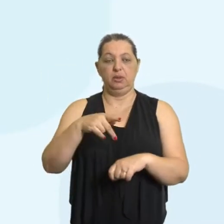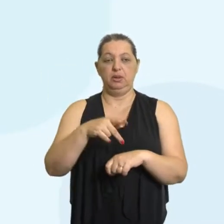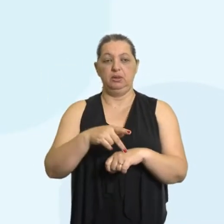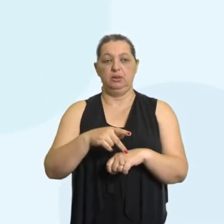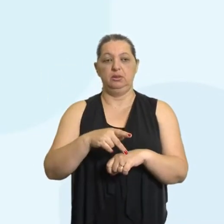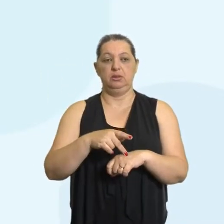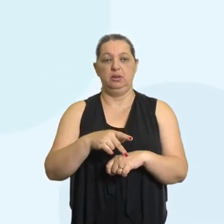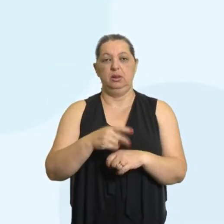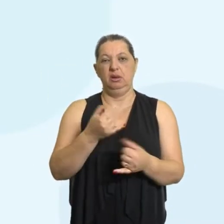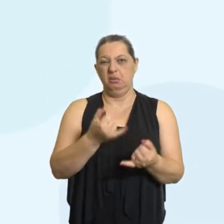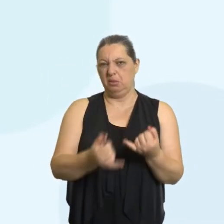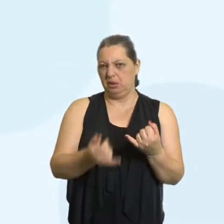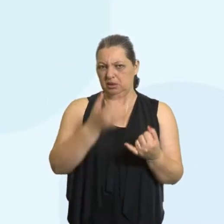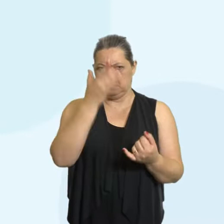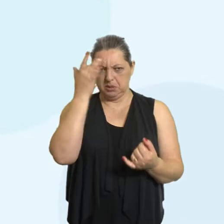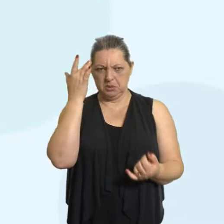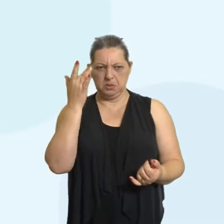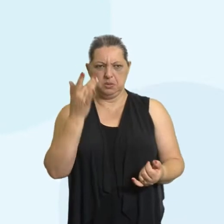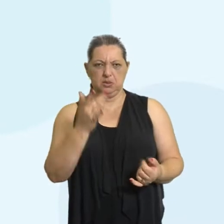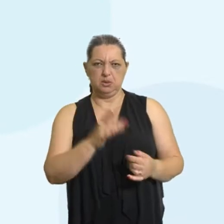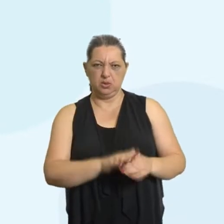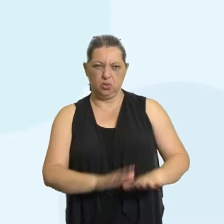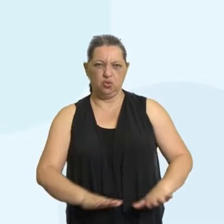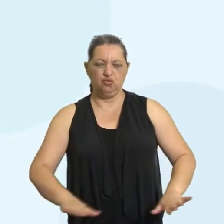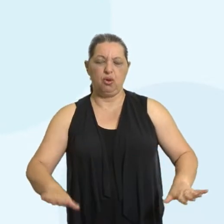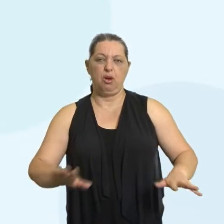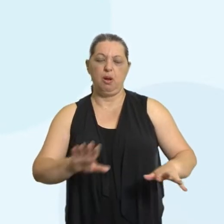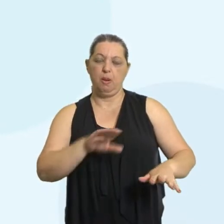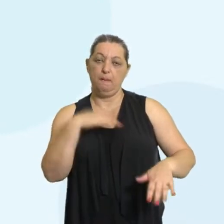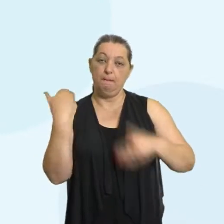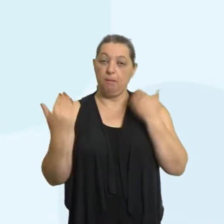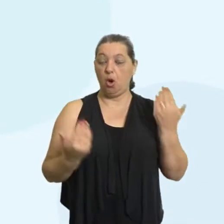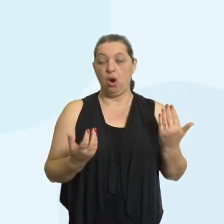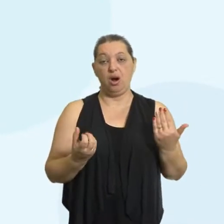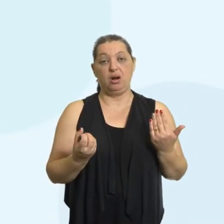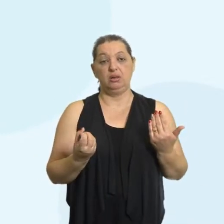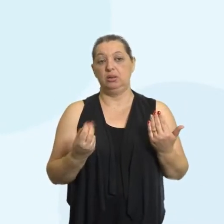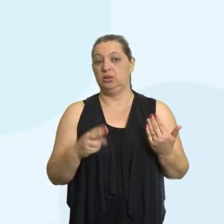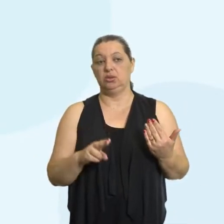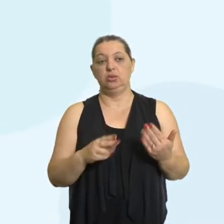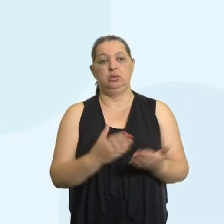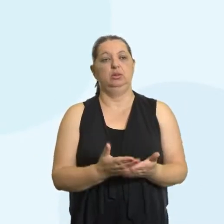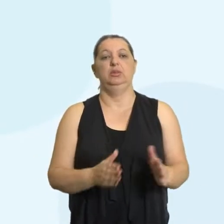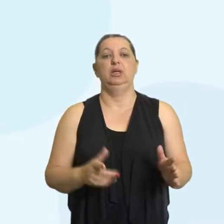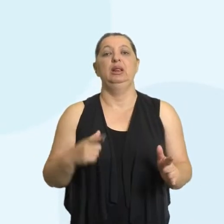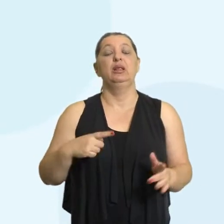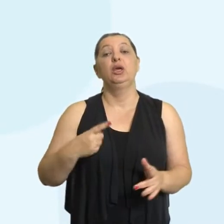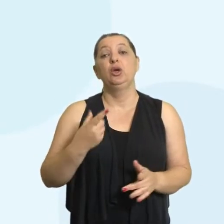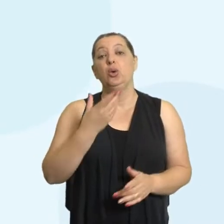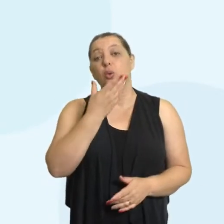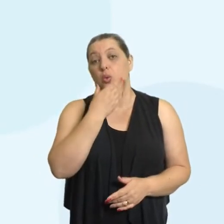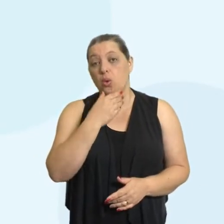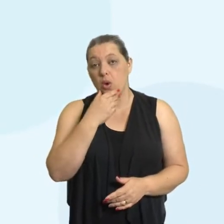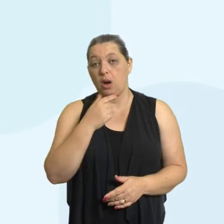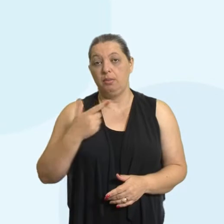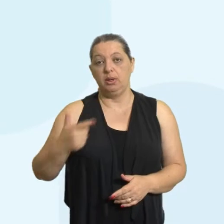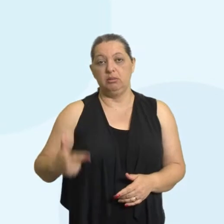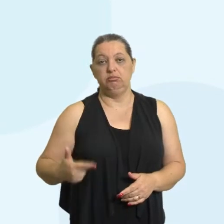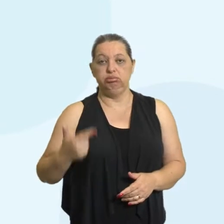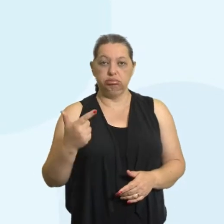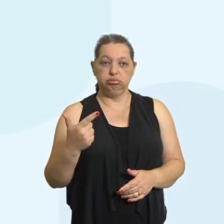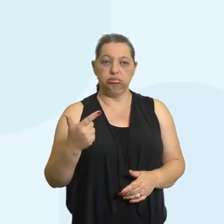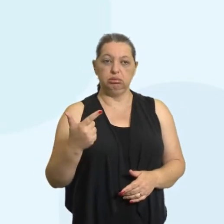mortas ou derrotados é e com tem um homem atrás segurando uma espingarda com uma cartola